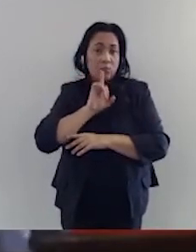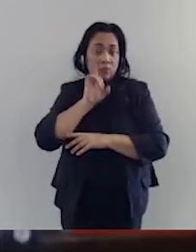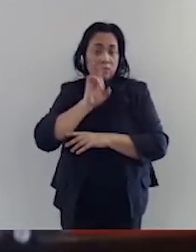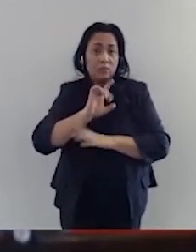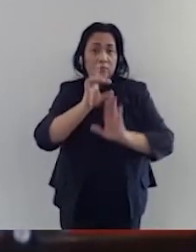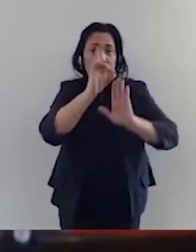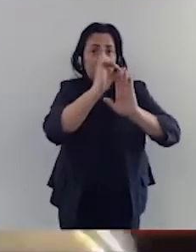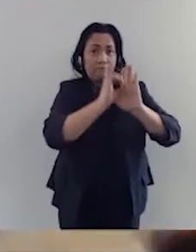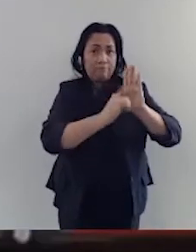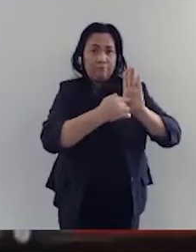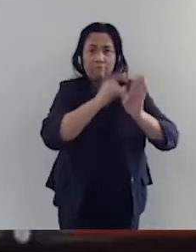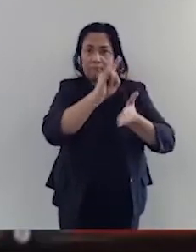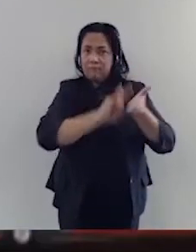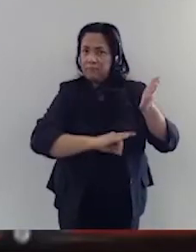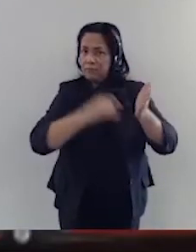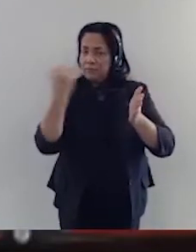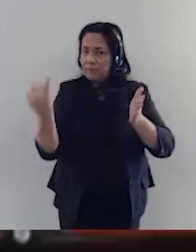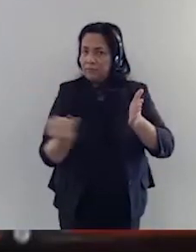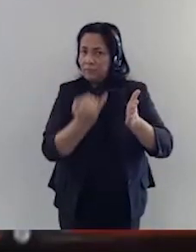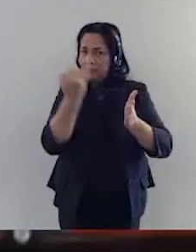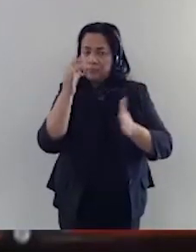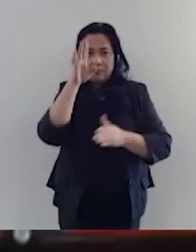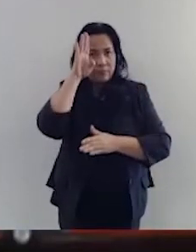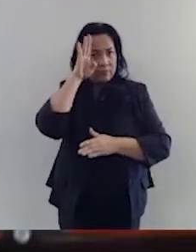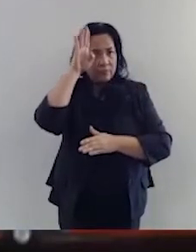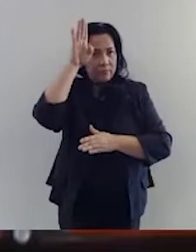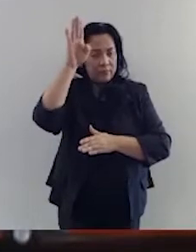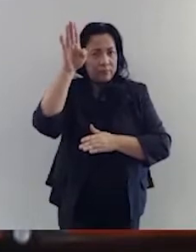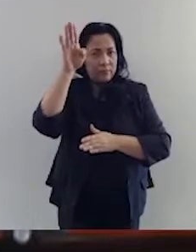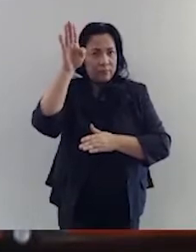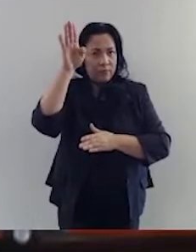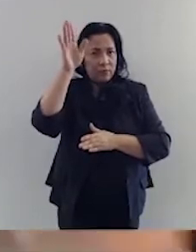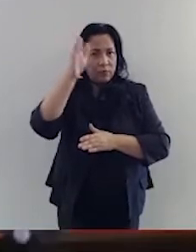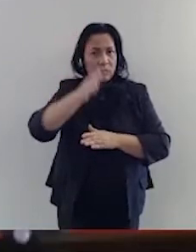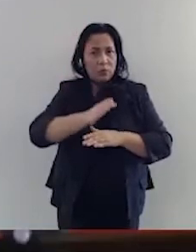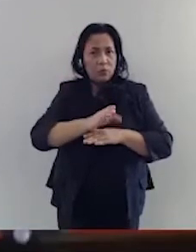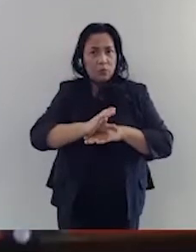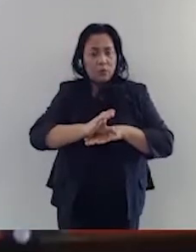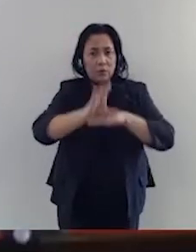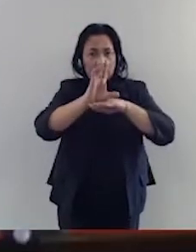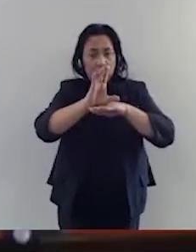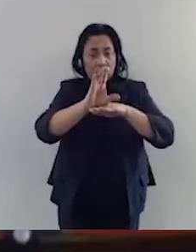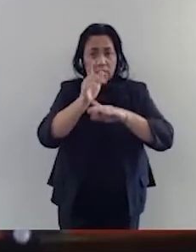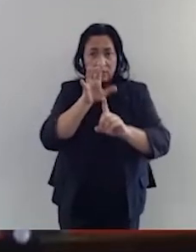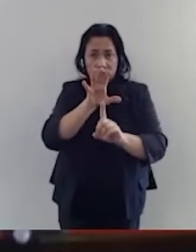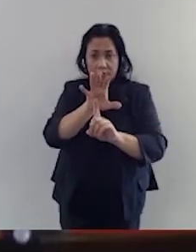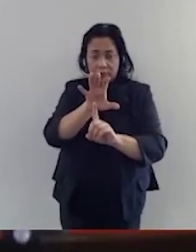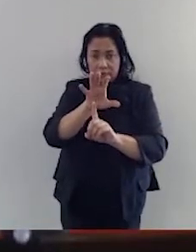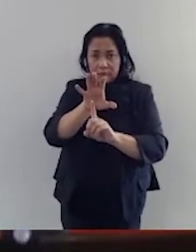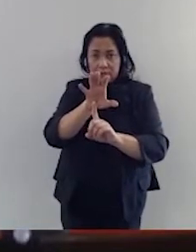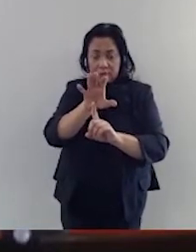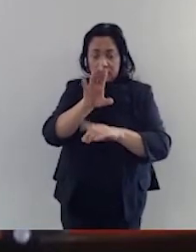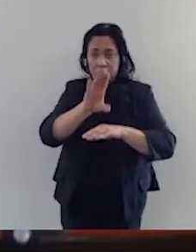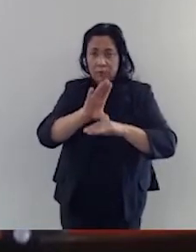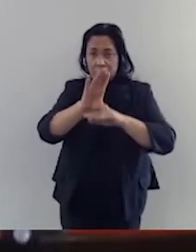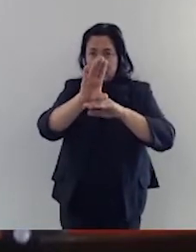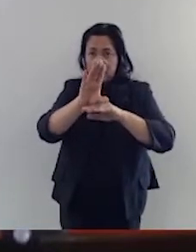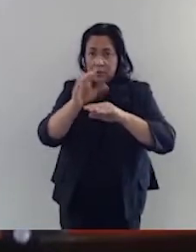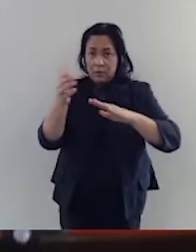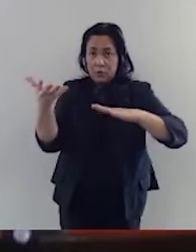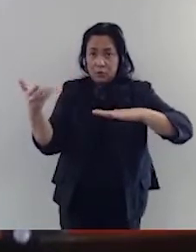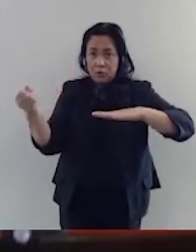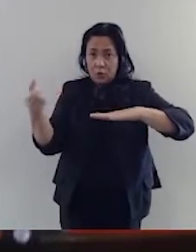dos documentos fundamentais do constitucionalismo moderno, que influenciou o constitucionalismo moderno, passando